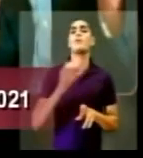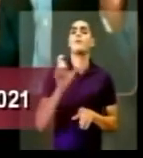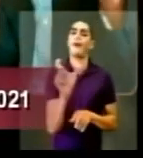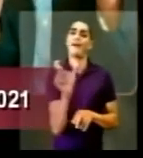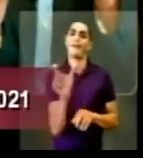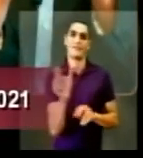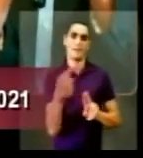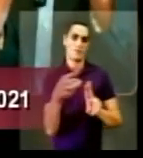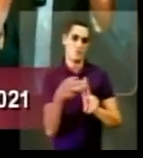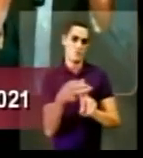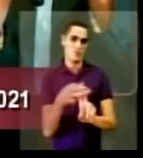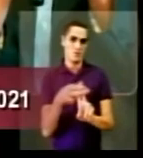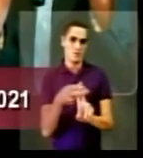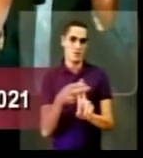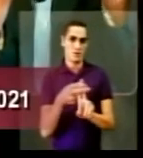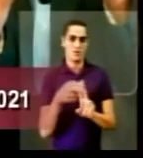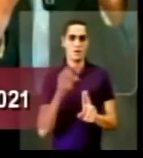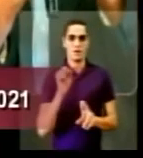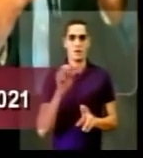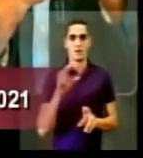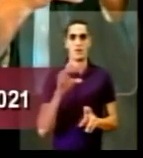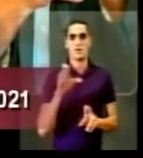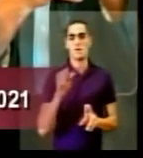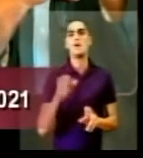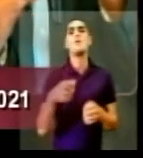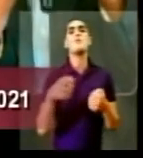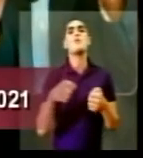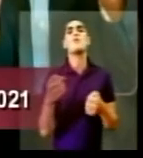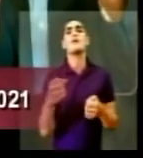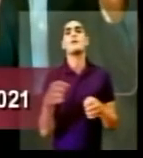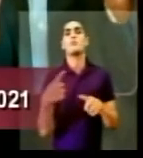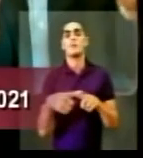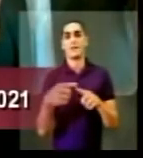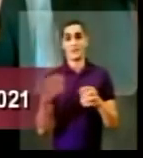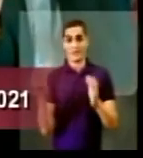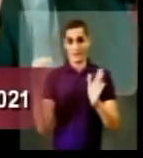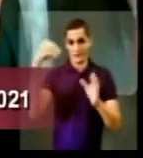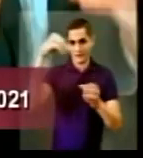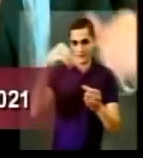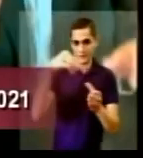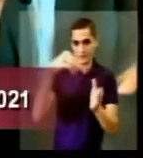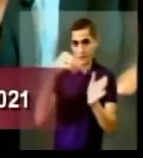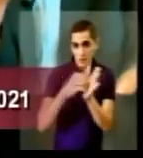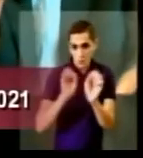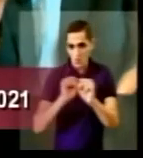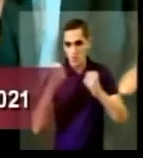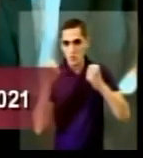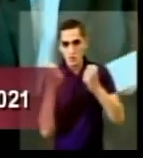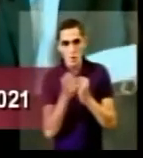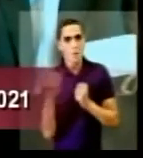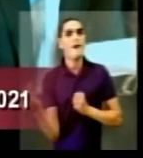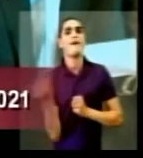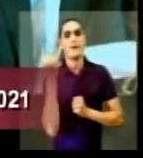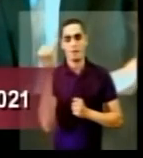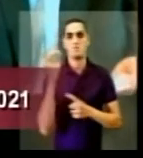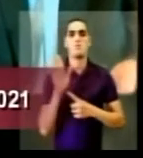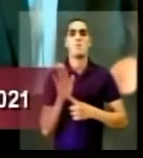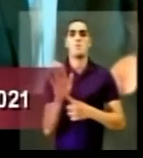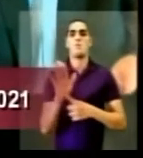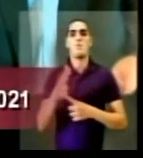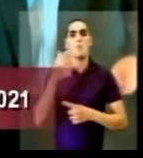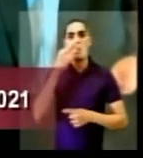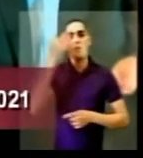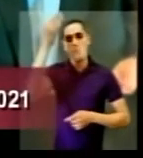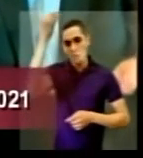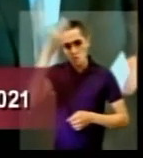cadastro, esses dados são imprescindíveis para provar a idade e para preencher o seu cadastro.